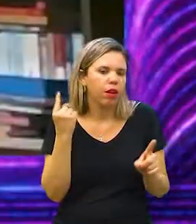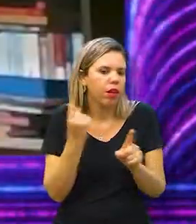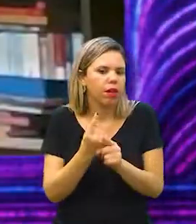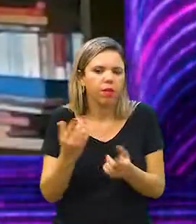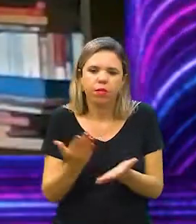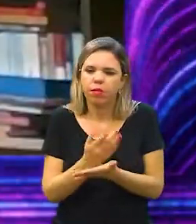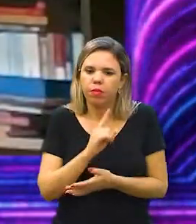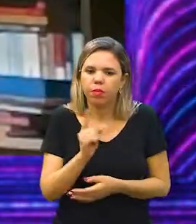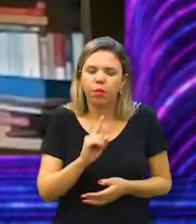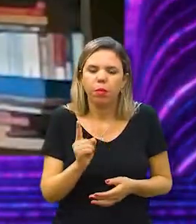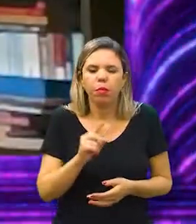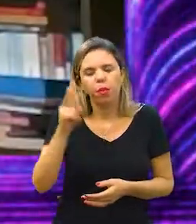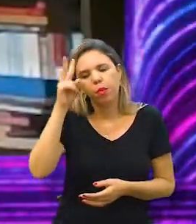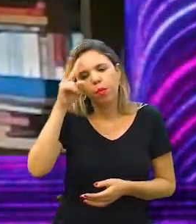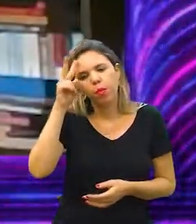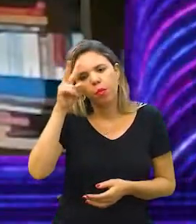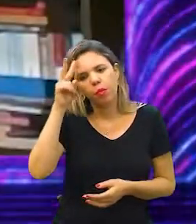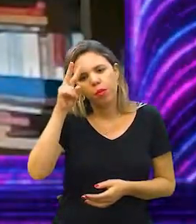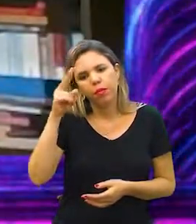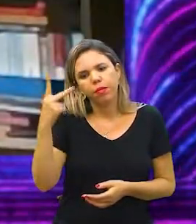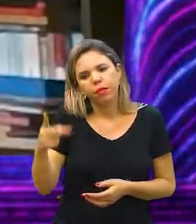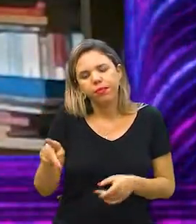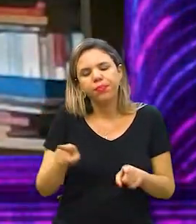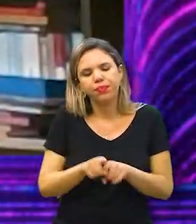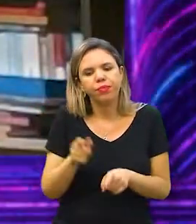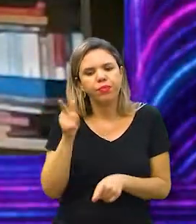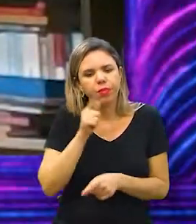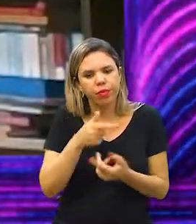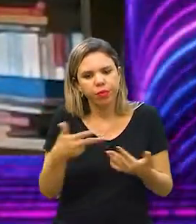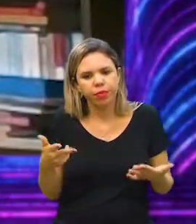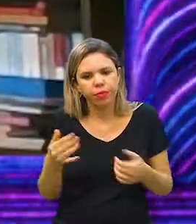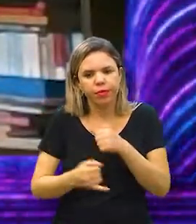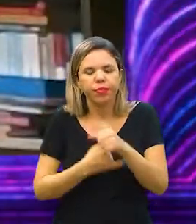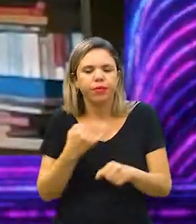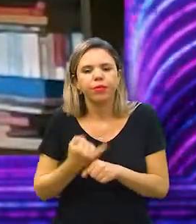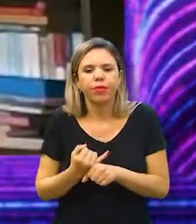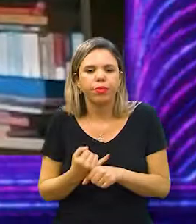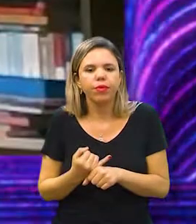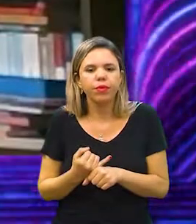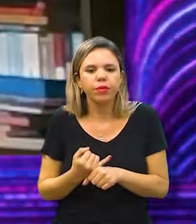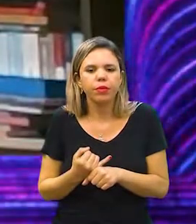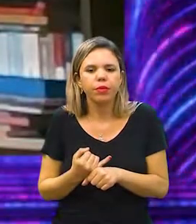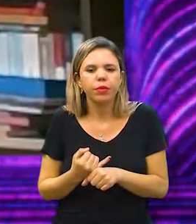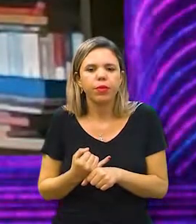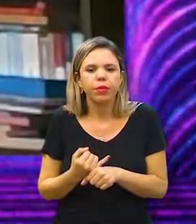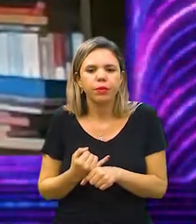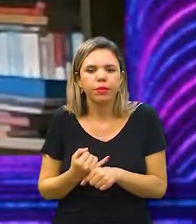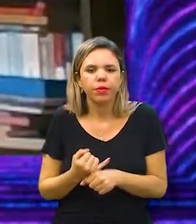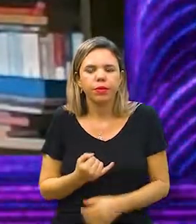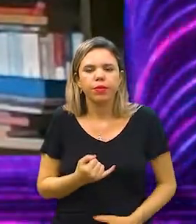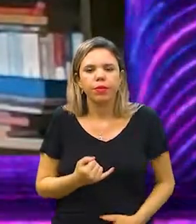os livros de história de lá, mas eu consegui várias coisas na internet. Então eu busquei